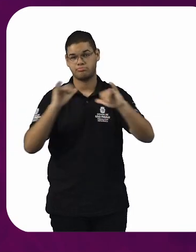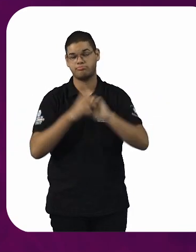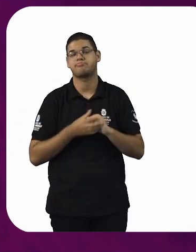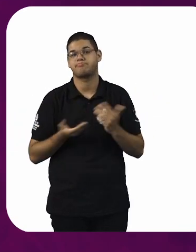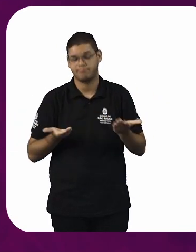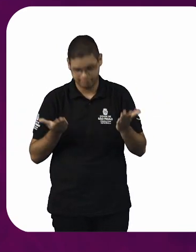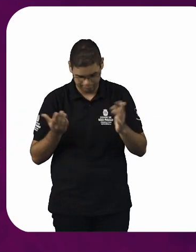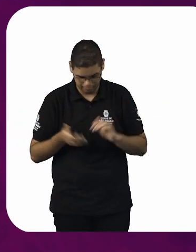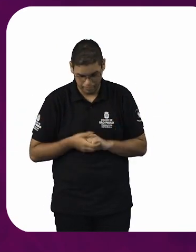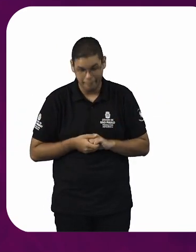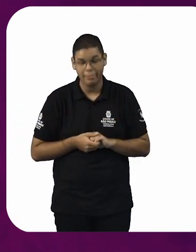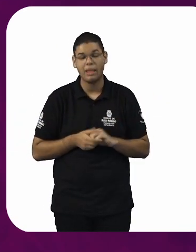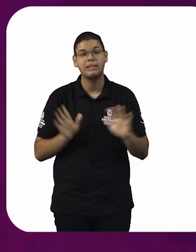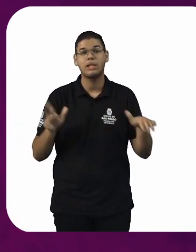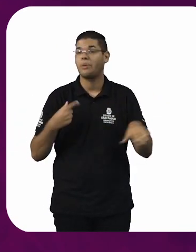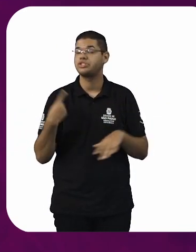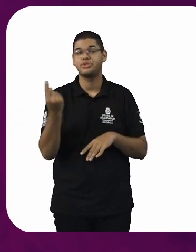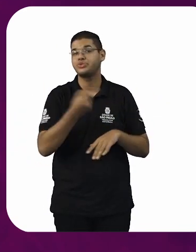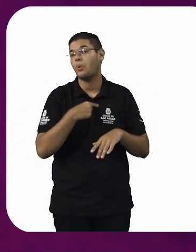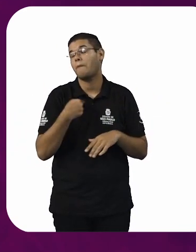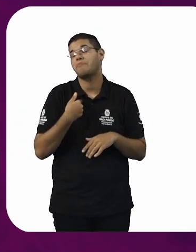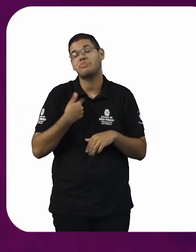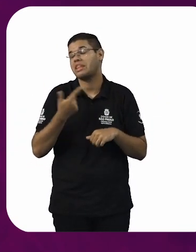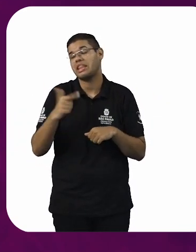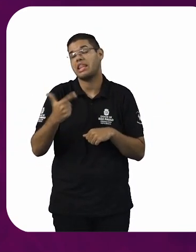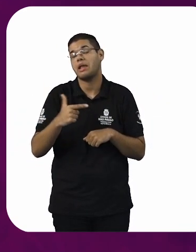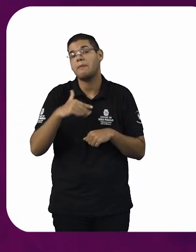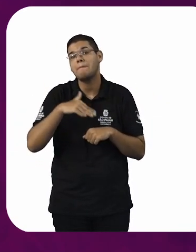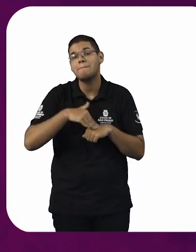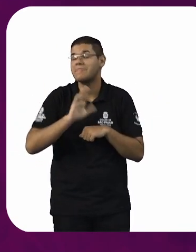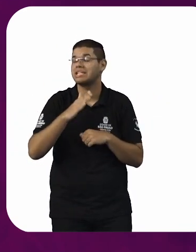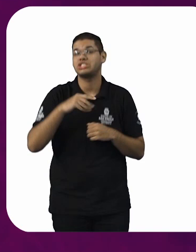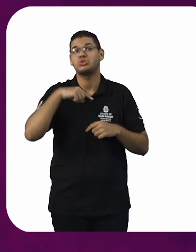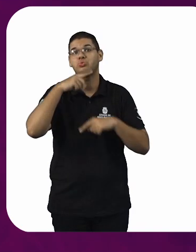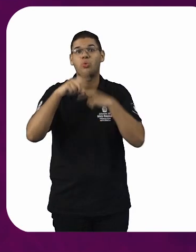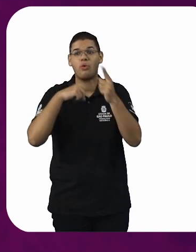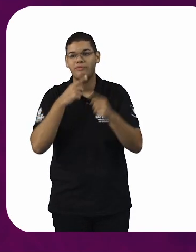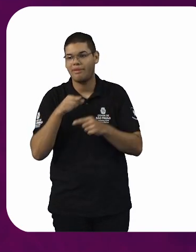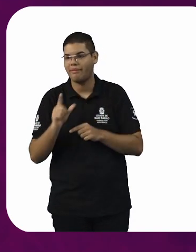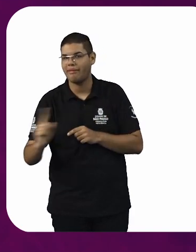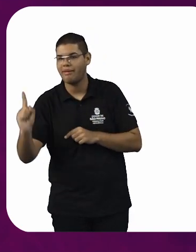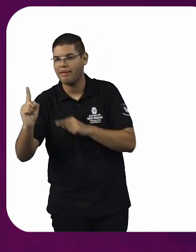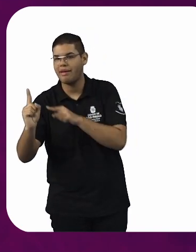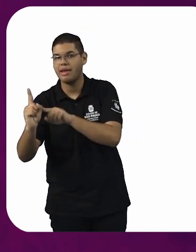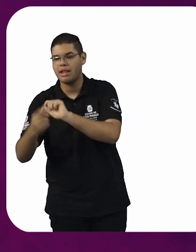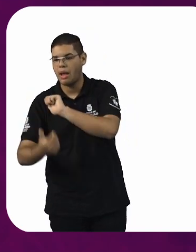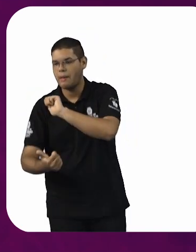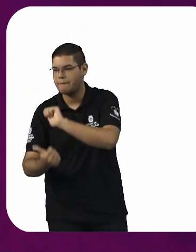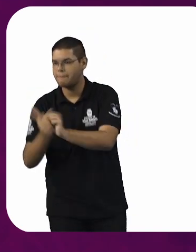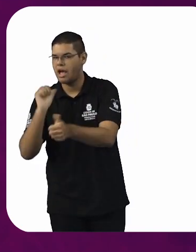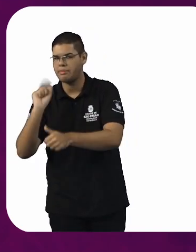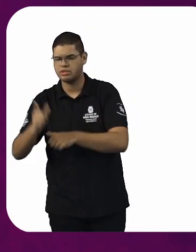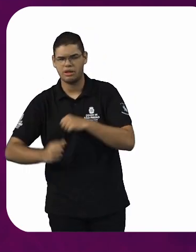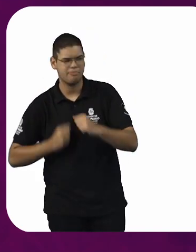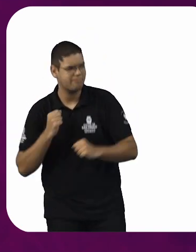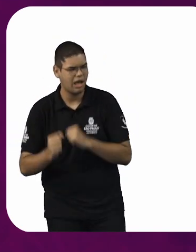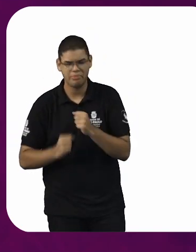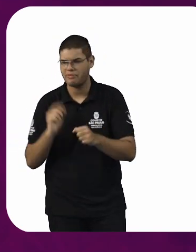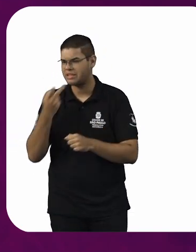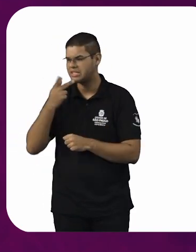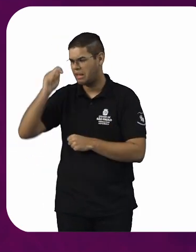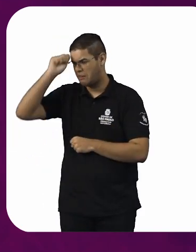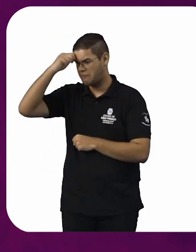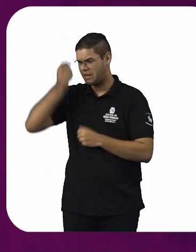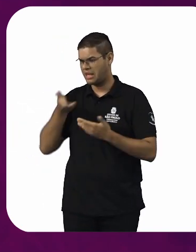não tem mais nenhuma dúvida se ofender um atleta por conta dele, da raça dele, ou da orientação